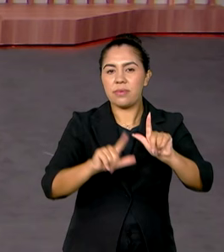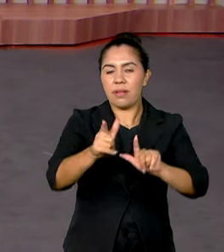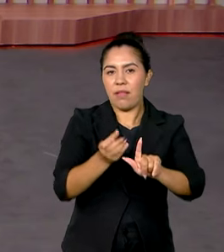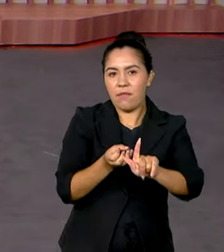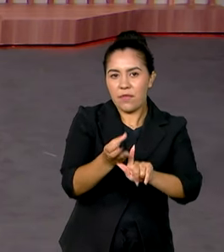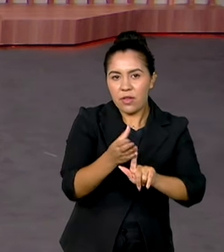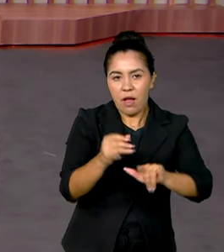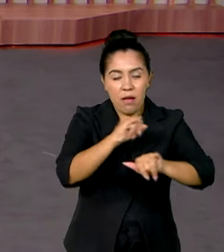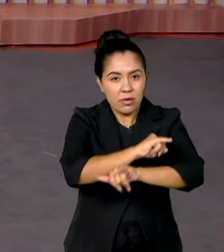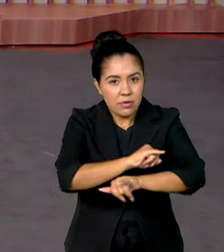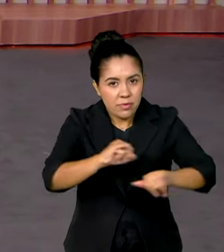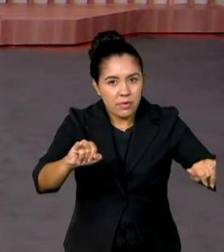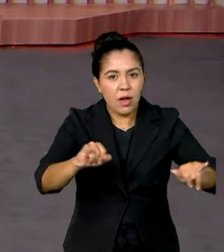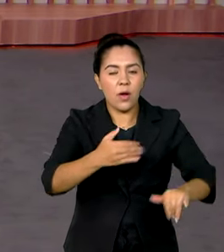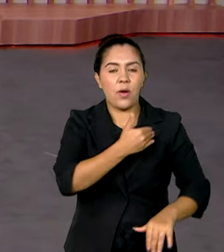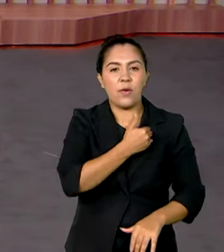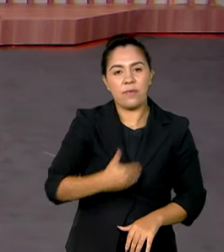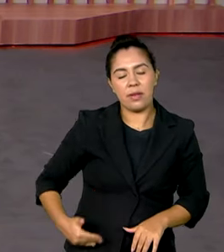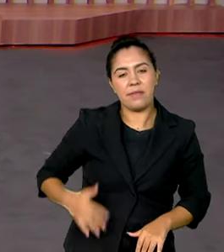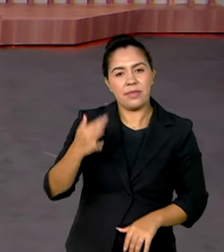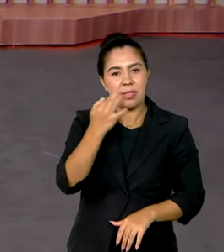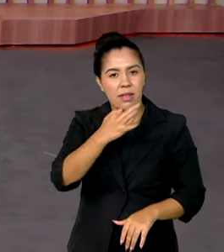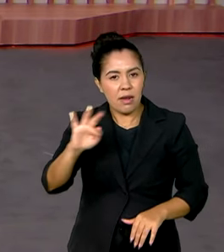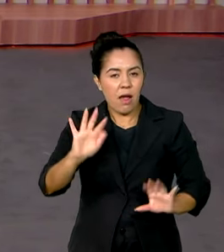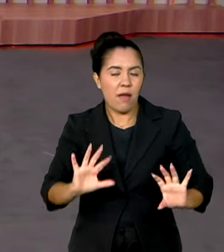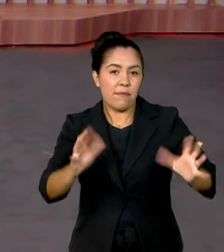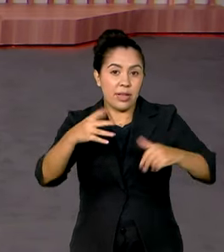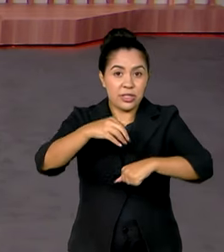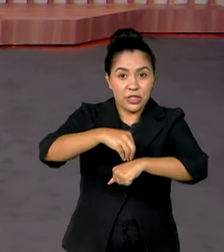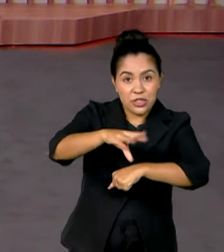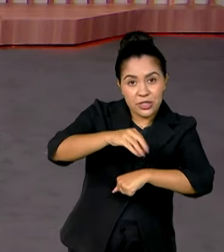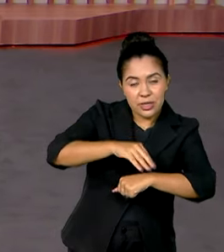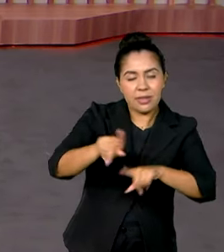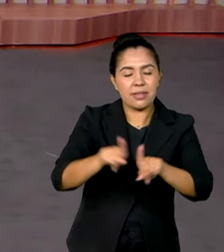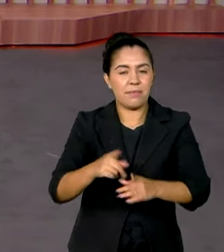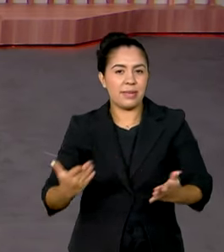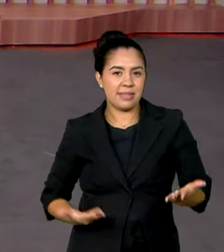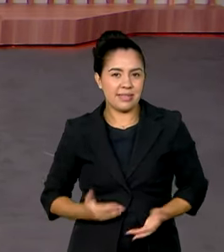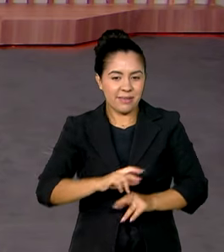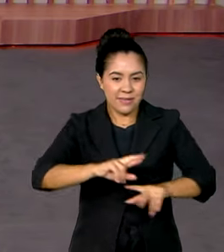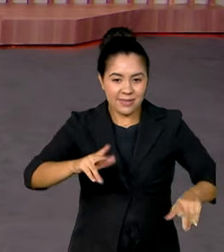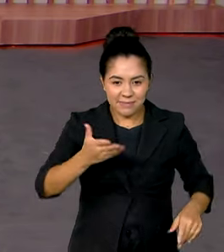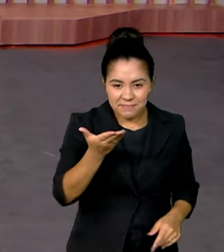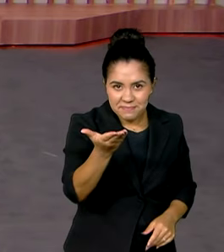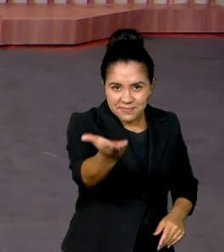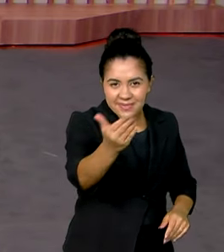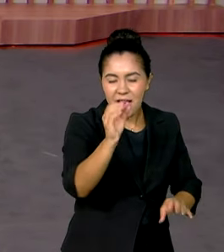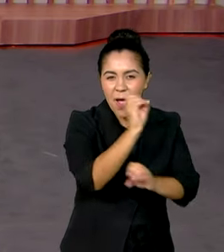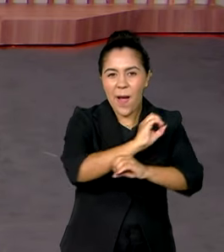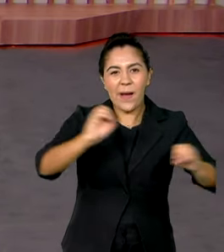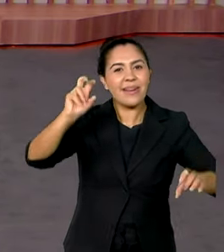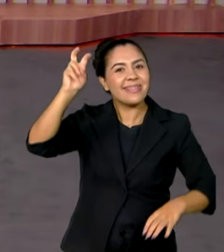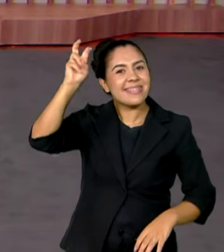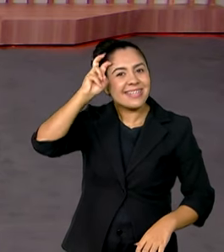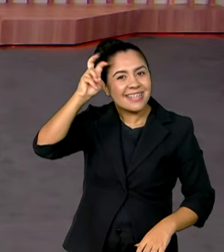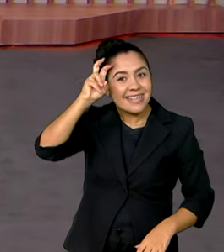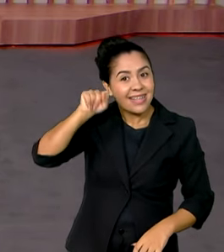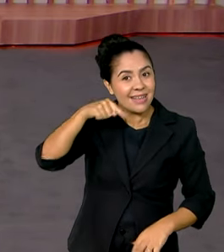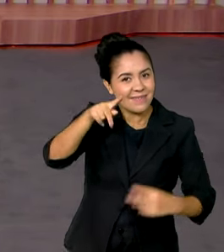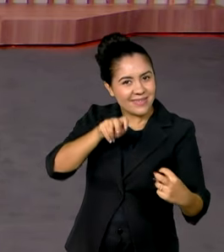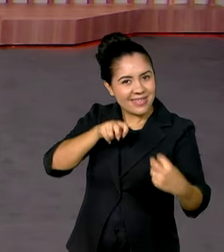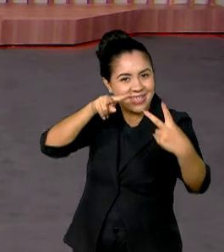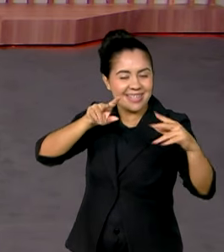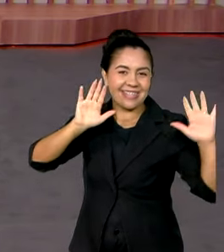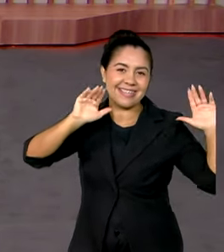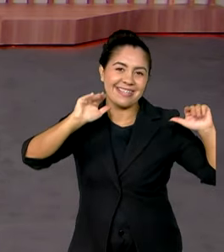todas as ações do governo federal, com eventos ao vivo, dicas e serviços para você, cidadão. Uma ótima quinta-feira para você e até a